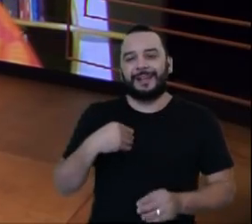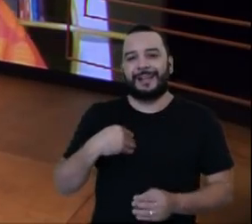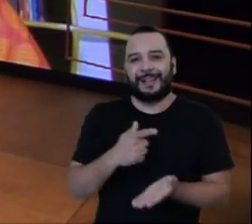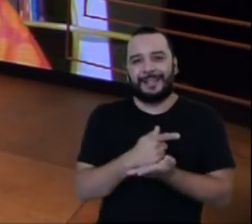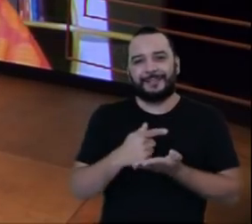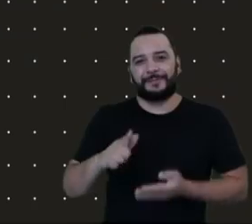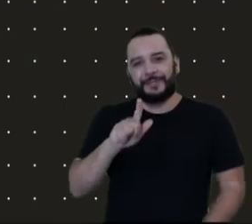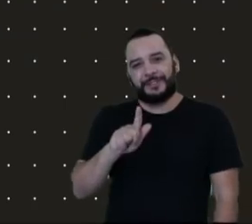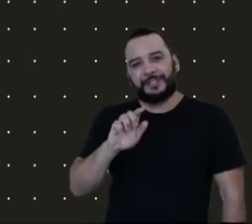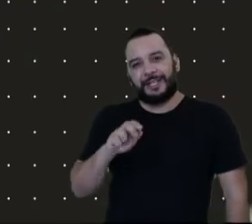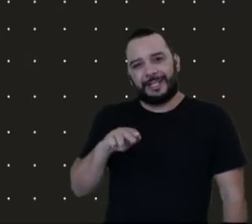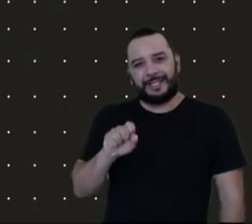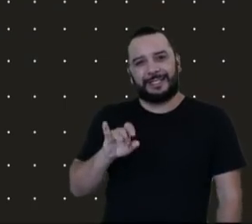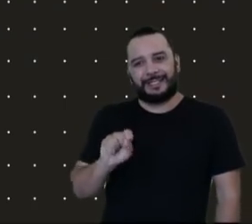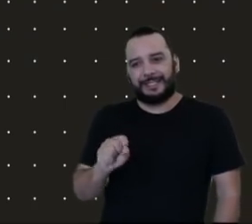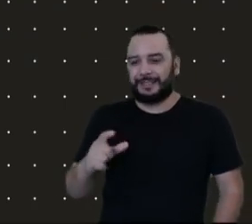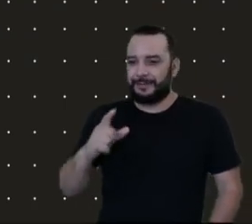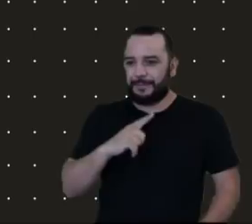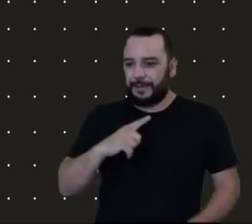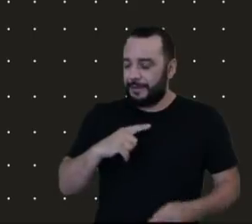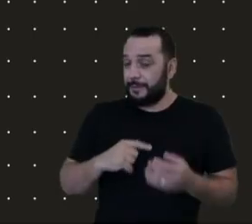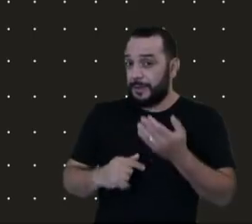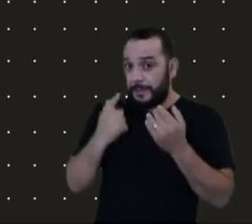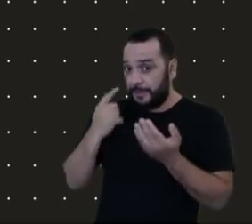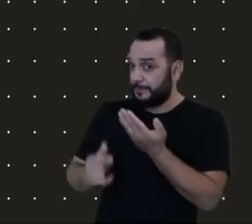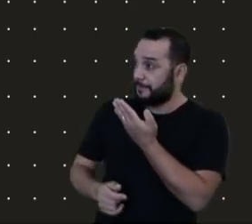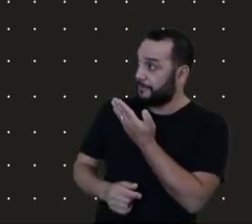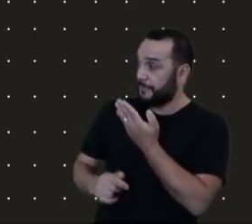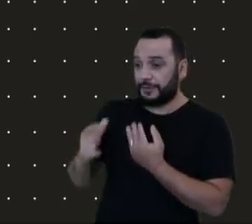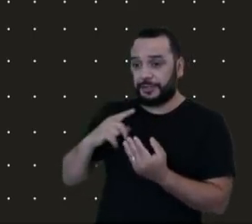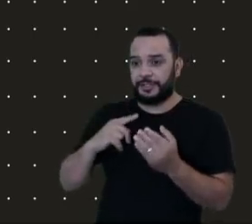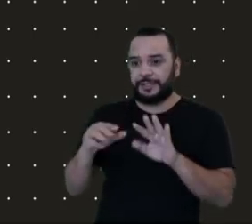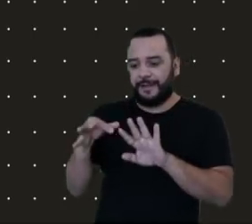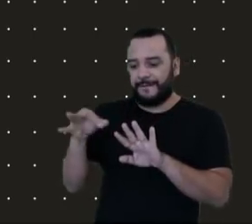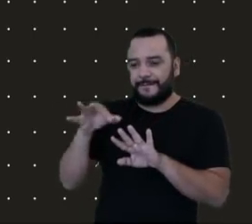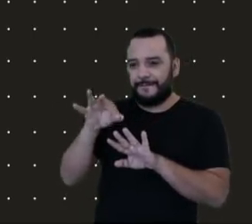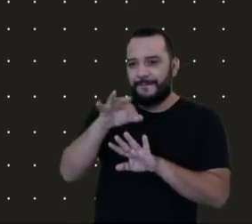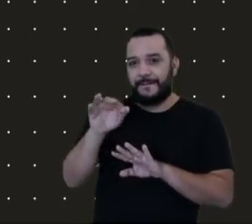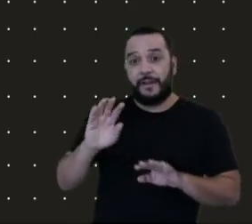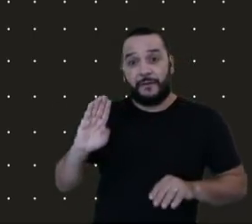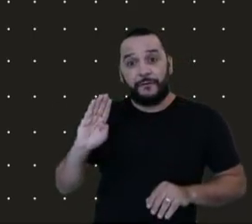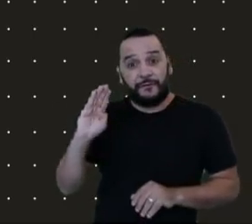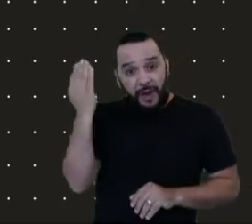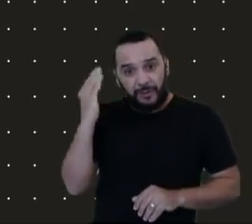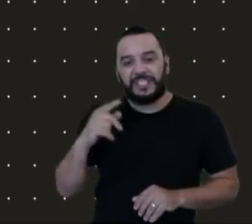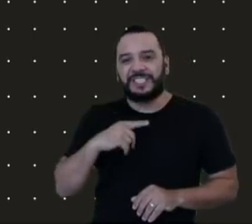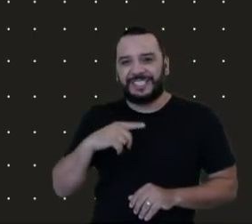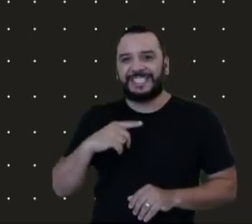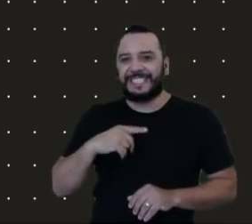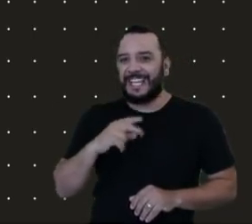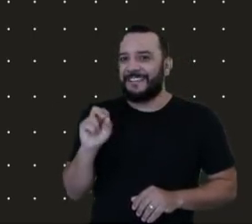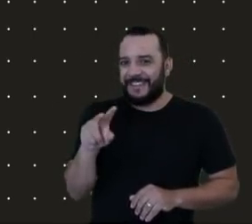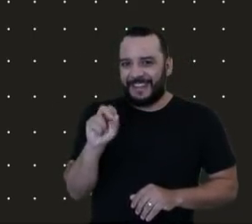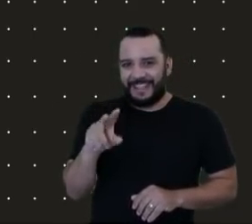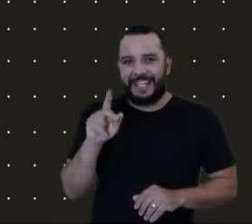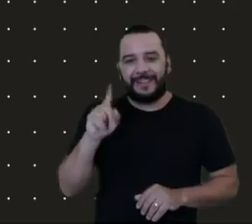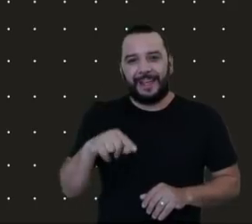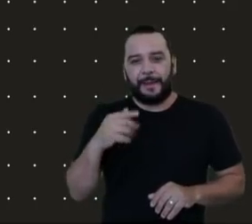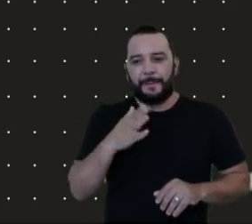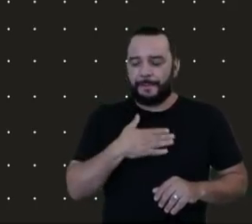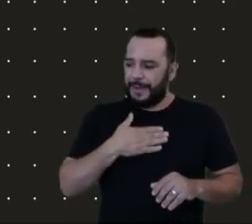eu fazia a Rainha Jaluze, Charles era o meu rei, né? A rei e a rainha de Sodoma, né? Na